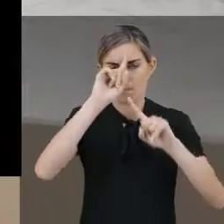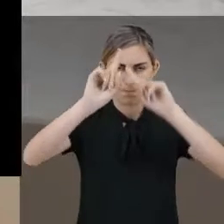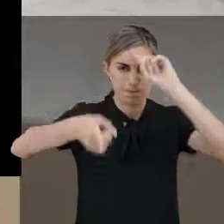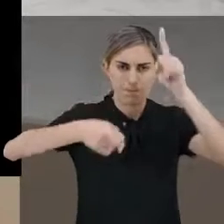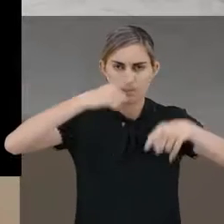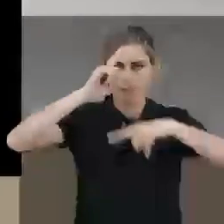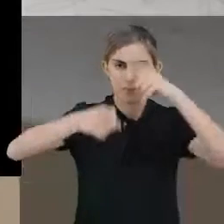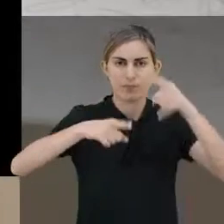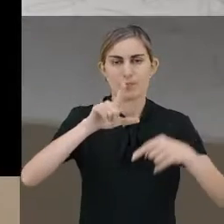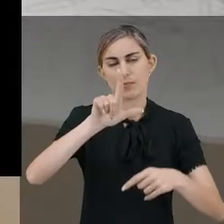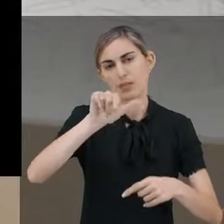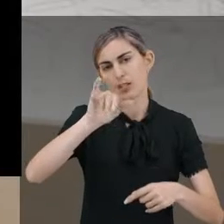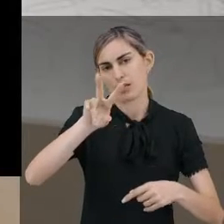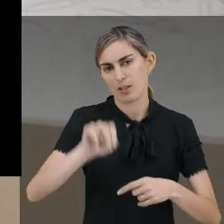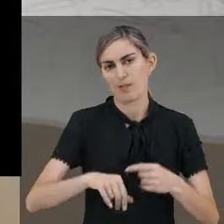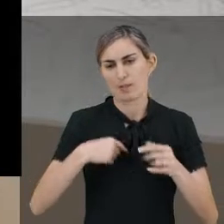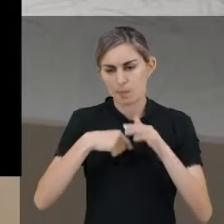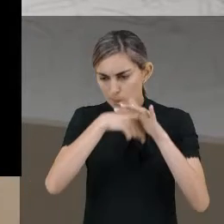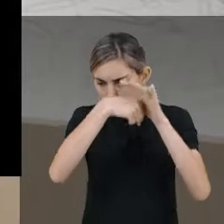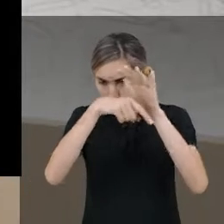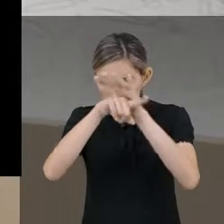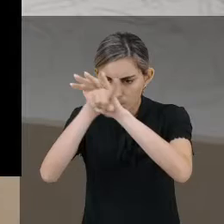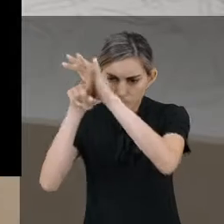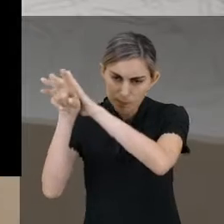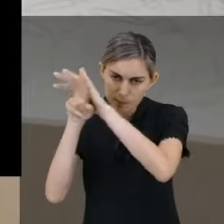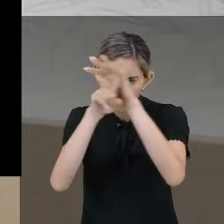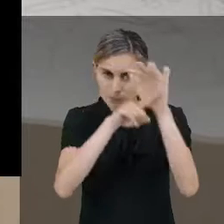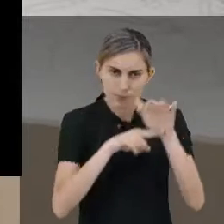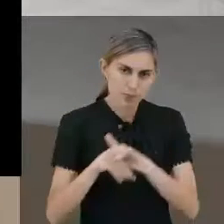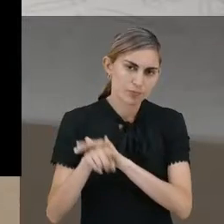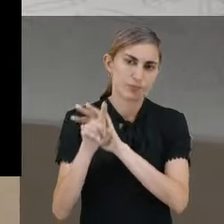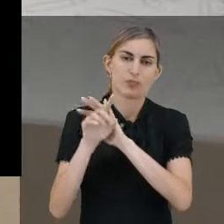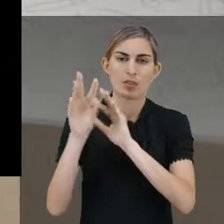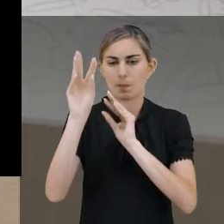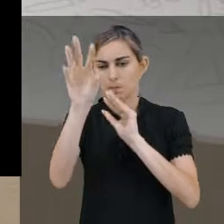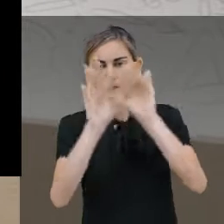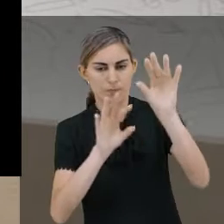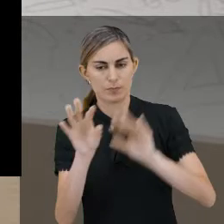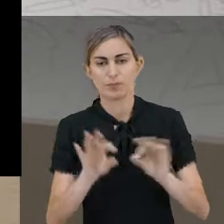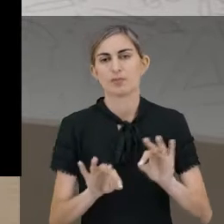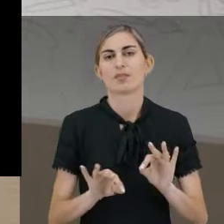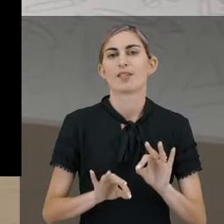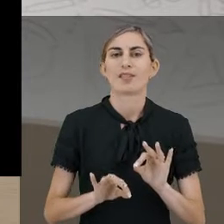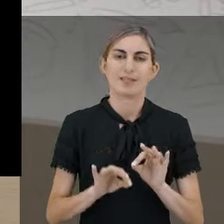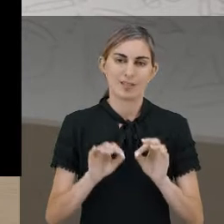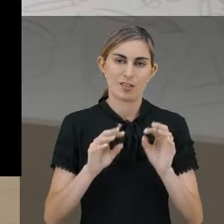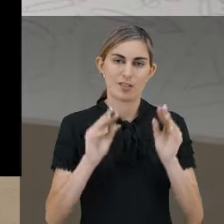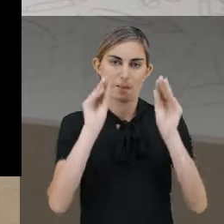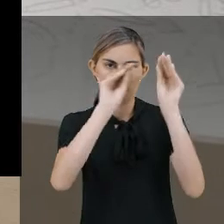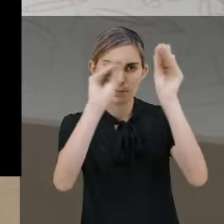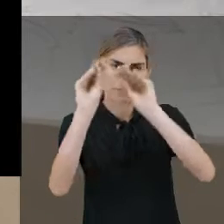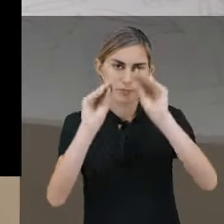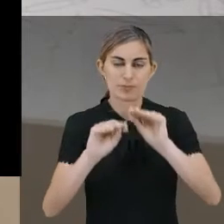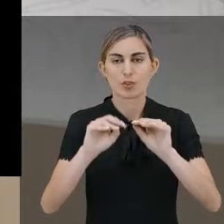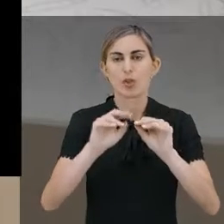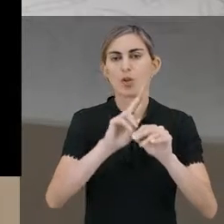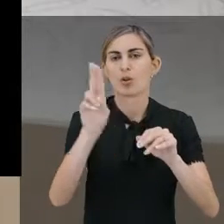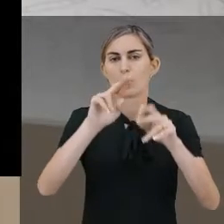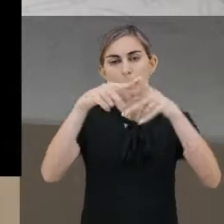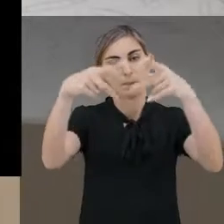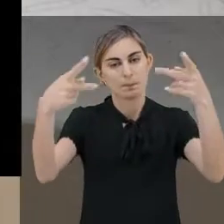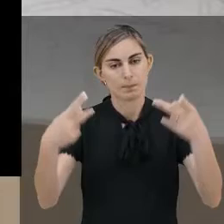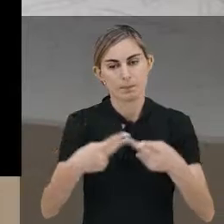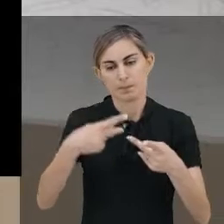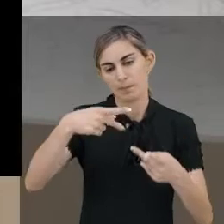while é feito uma varredura e irá ser montado diversos objetos pratos e esses